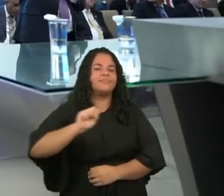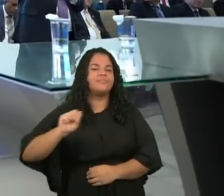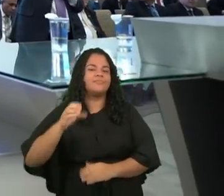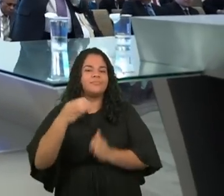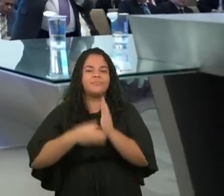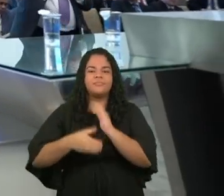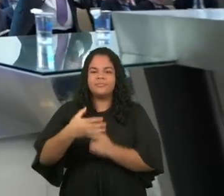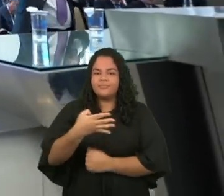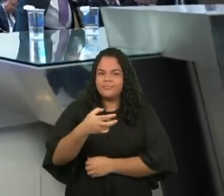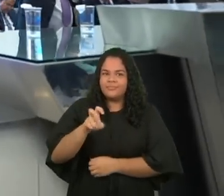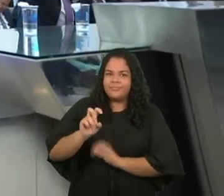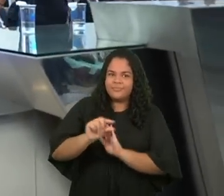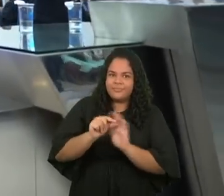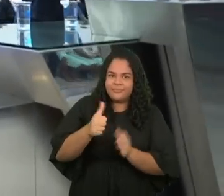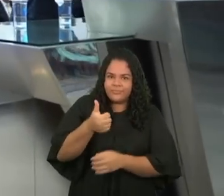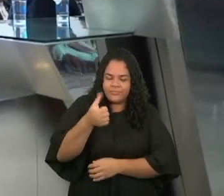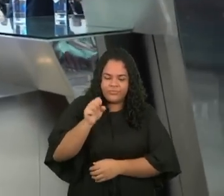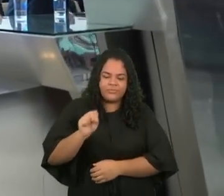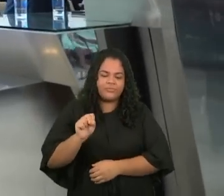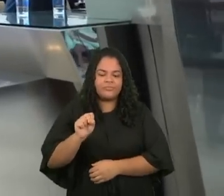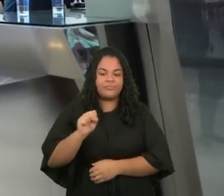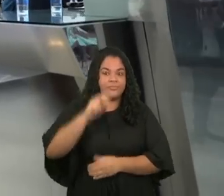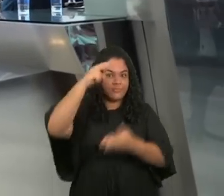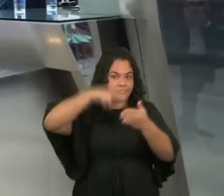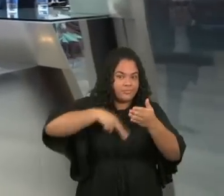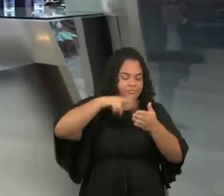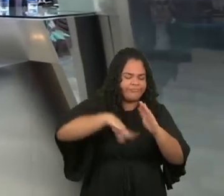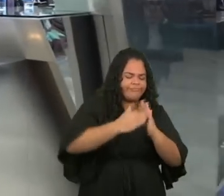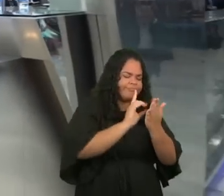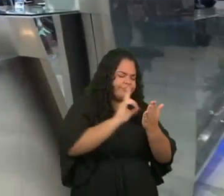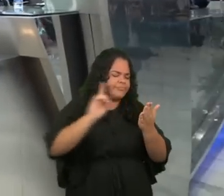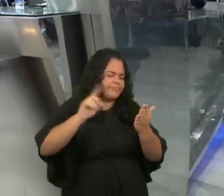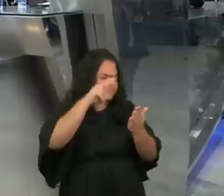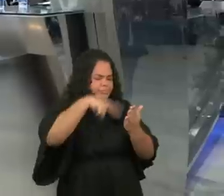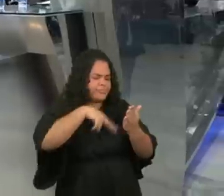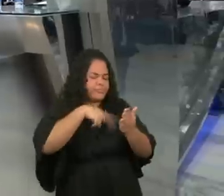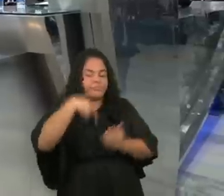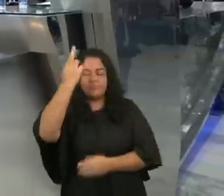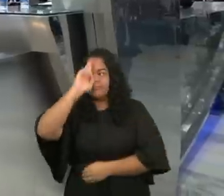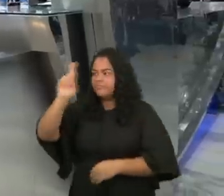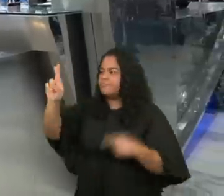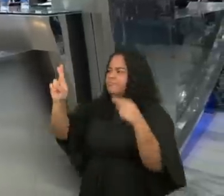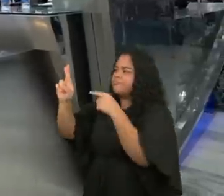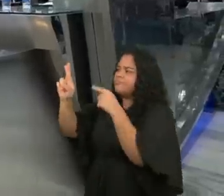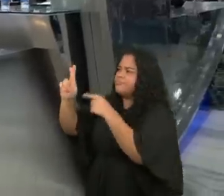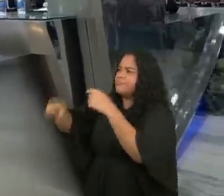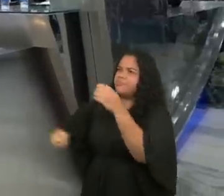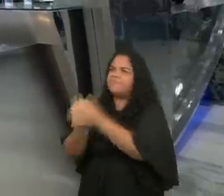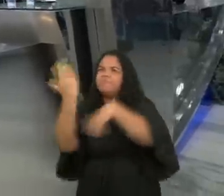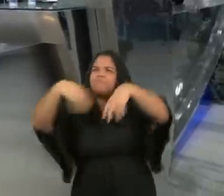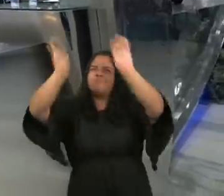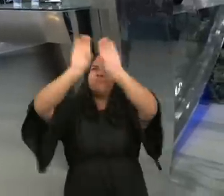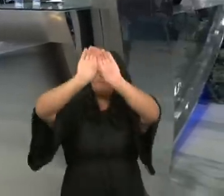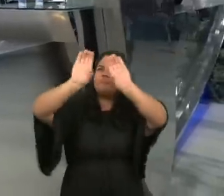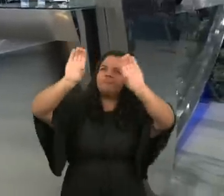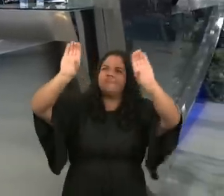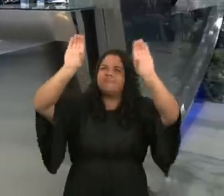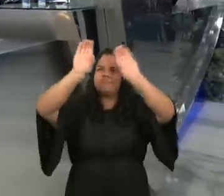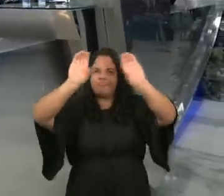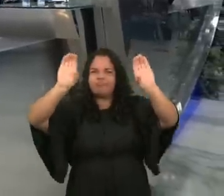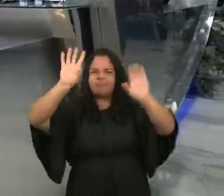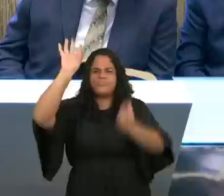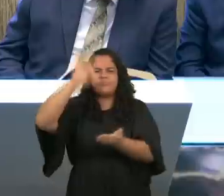três. Assim diz o Senhor, que criou os céus. Ele é